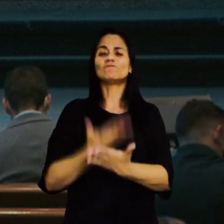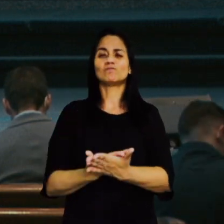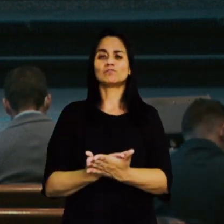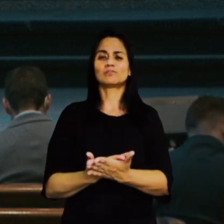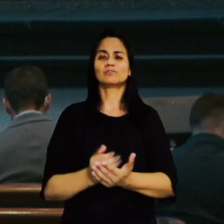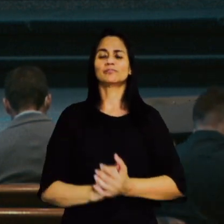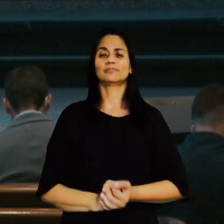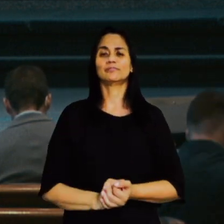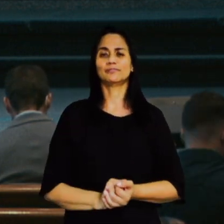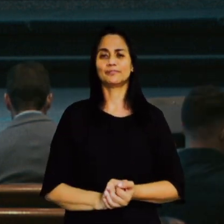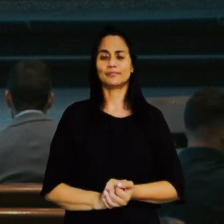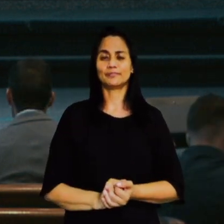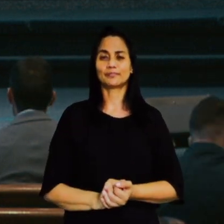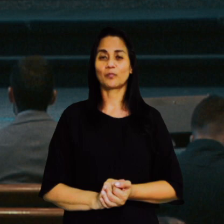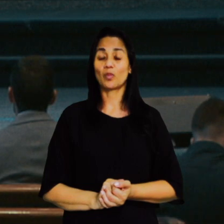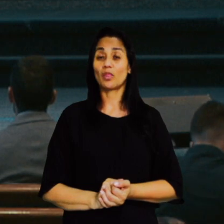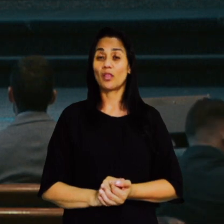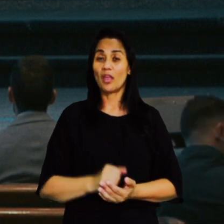Guardemos